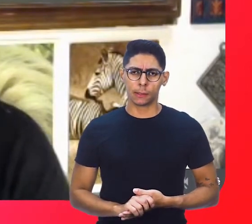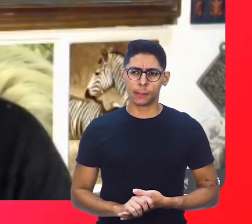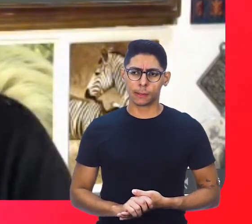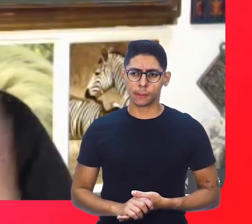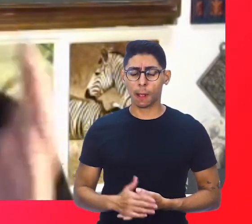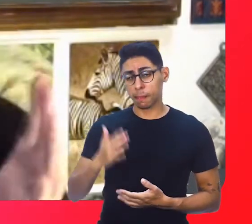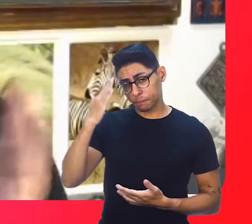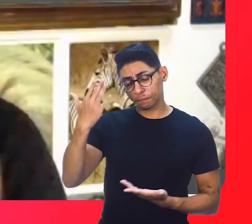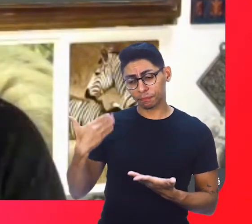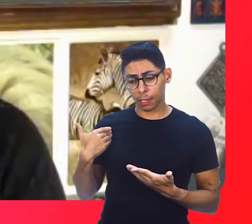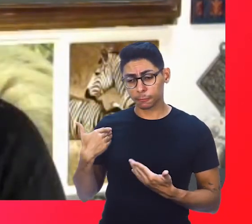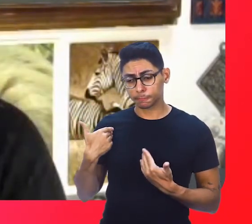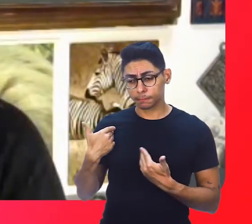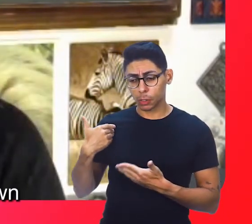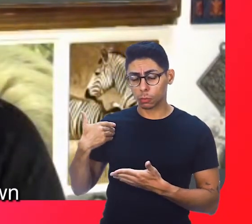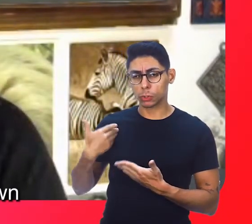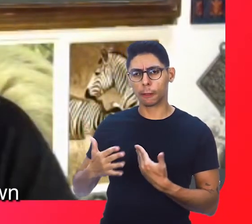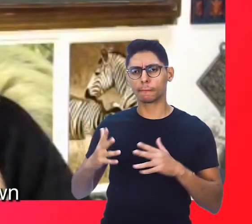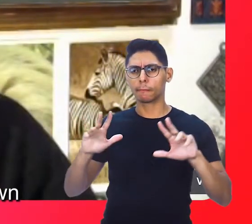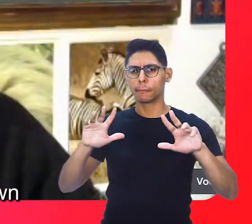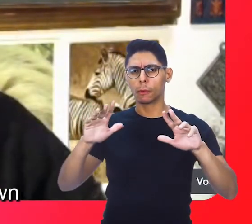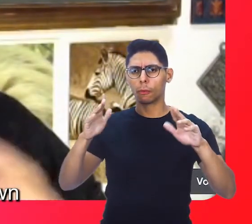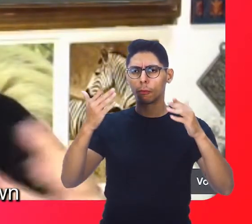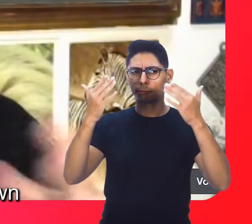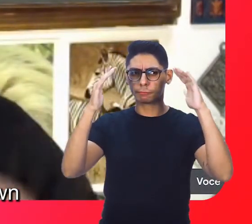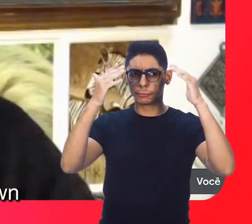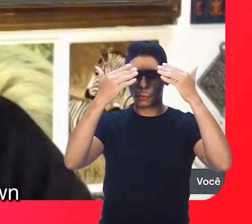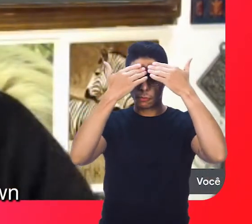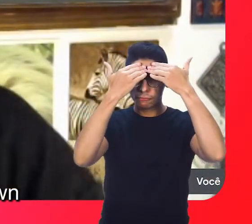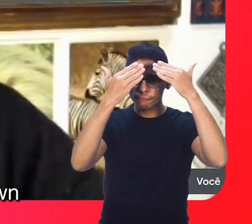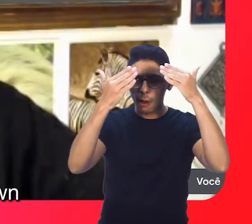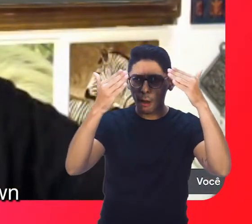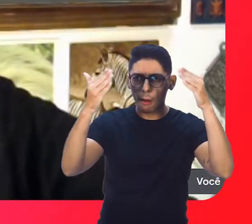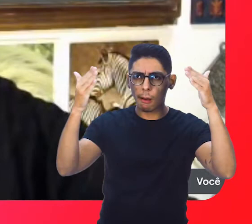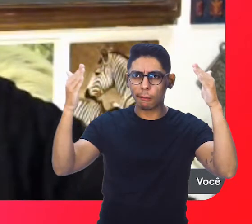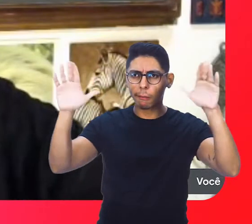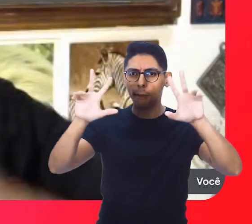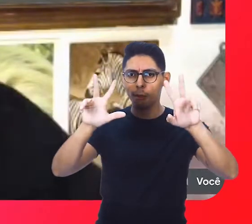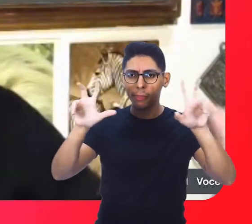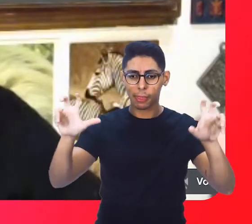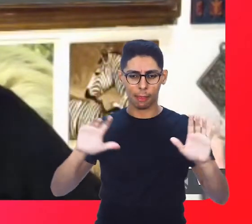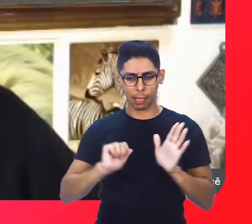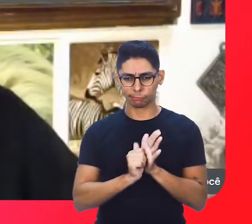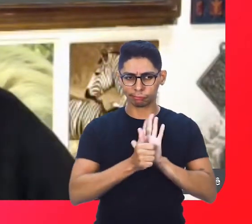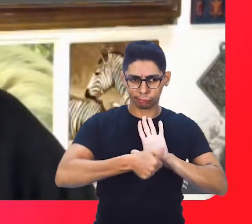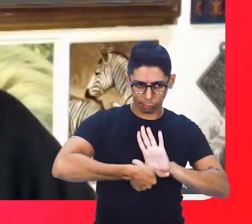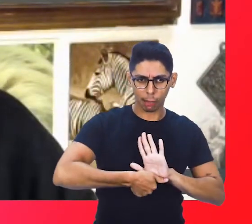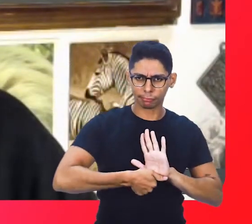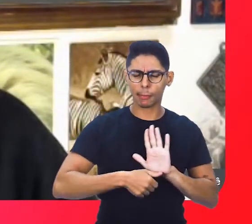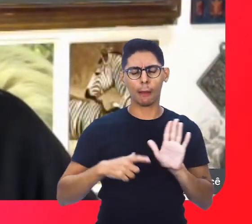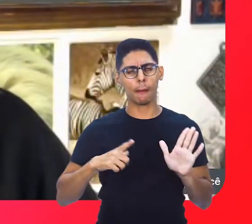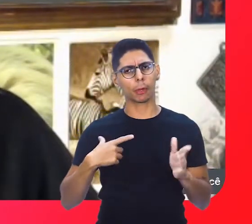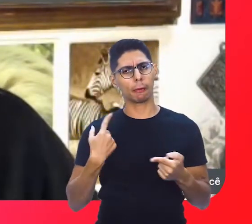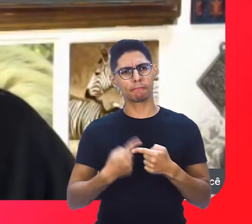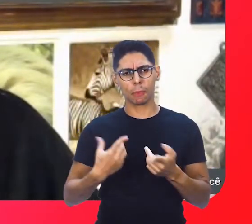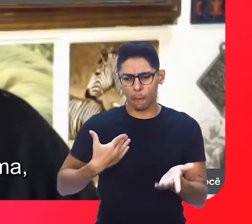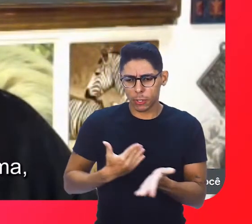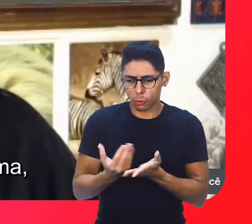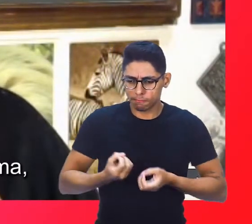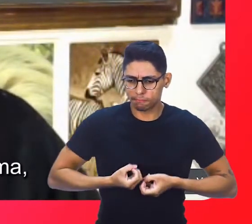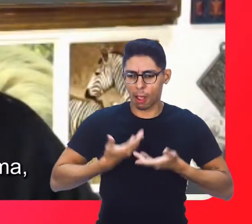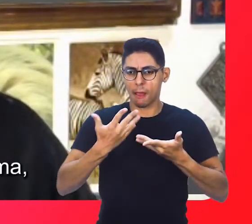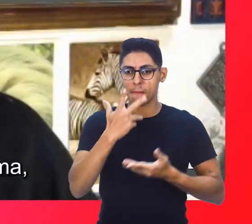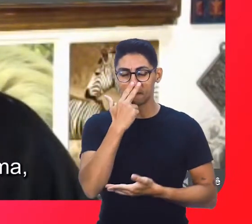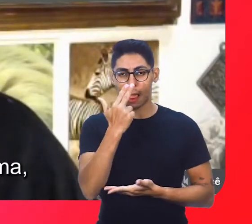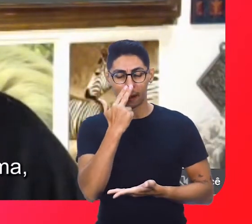eu fui abrindo, né, da síndrome de Down, eu fui abrindo, porque a síndrome de Down, ela me explodiu por dentro. Aí é como se riscasse